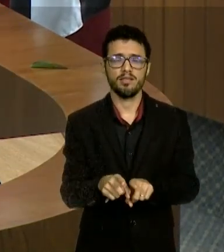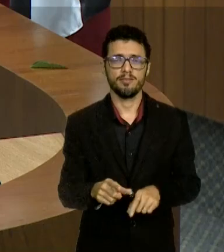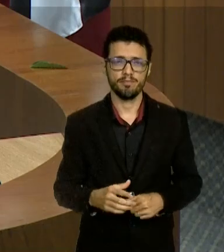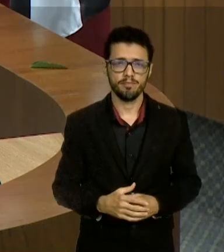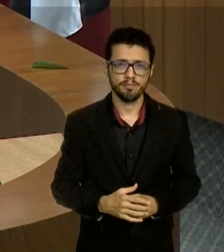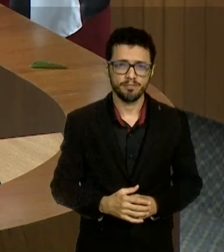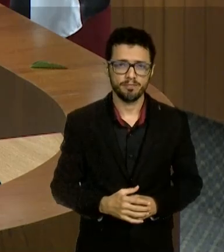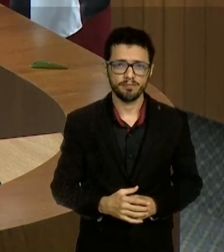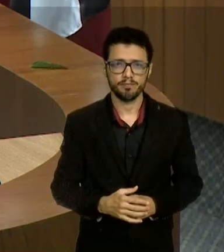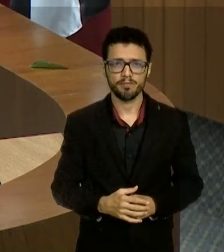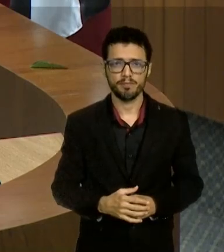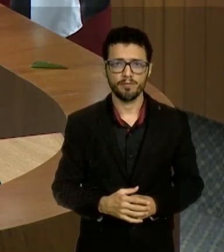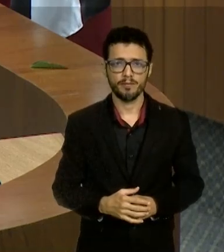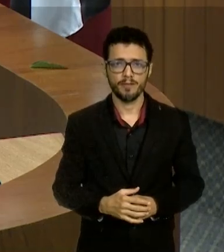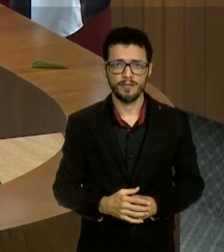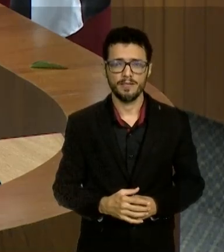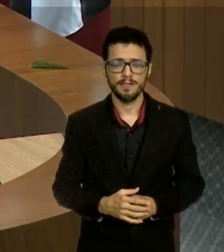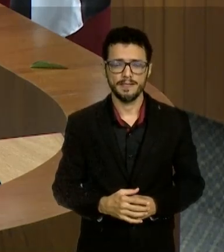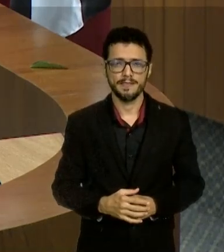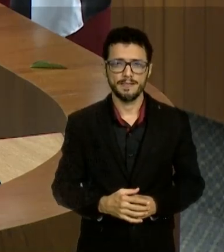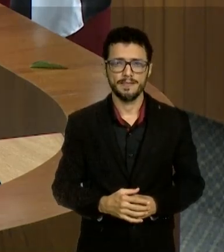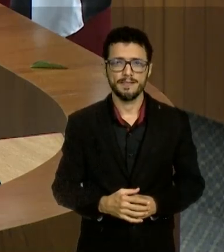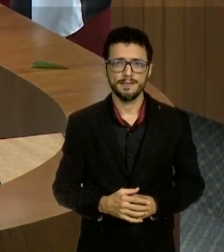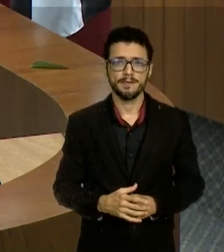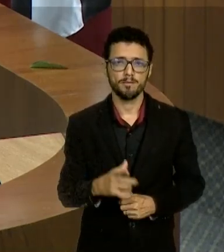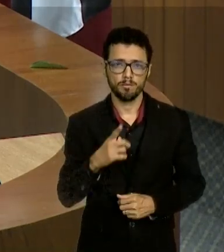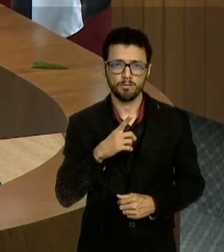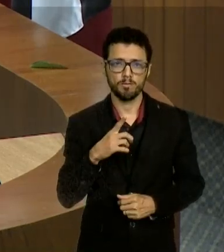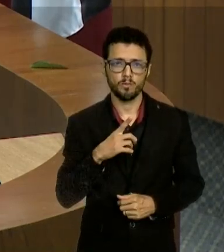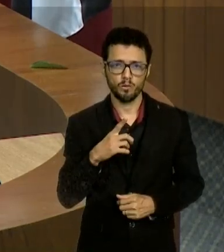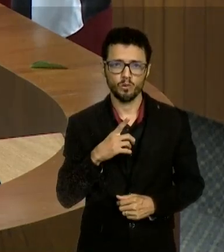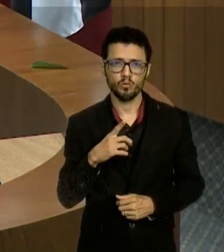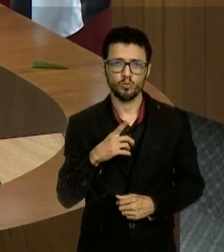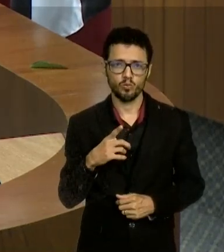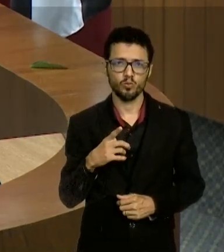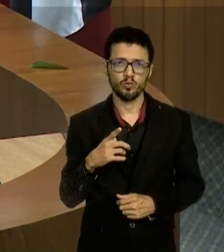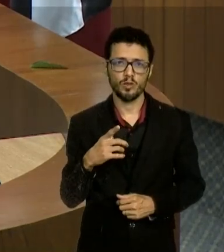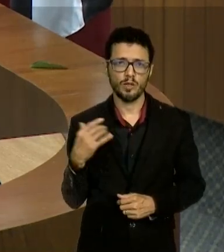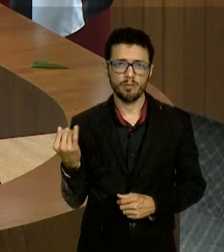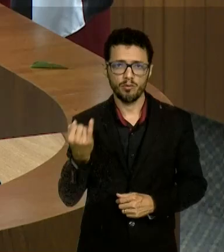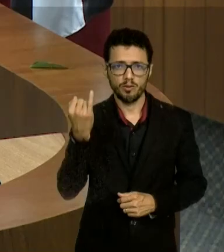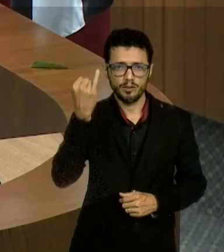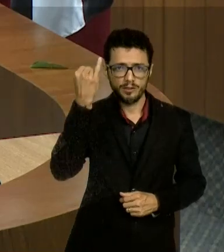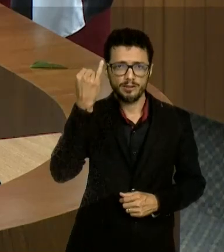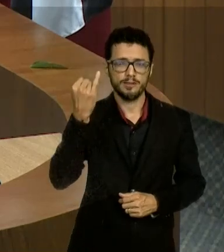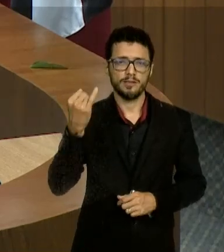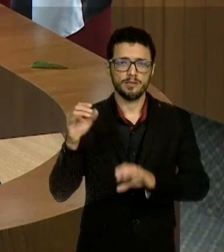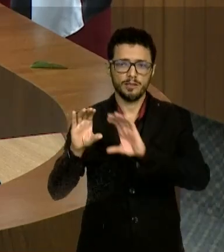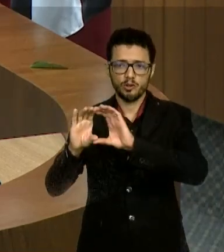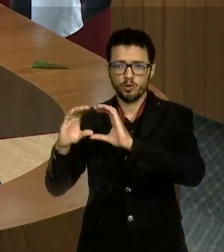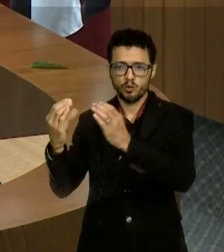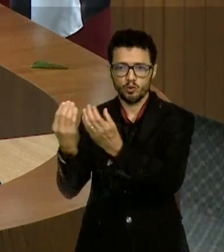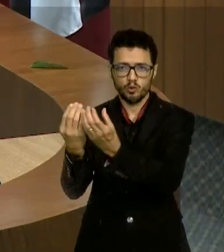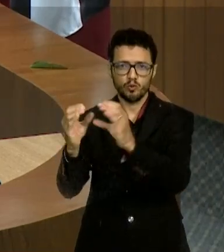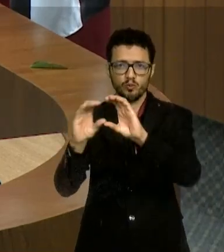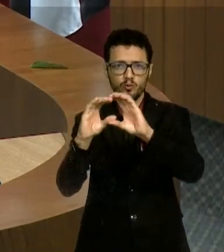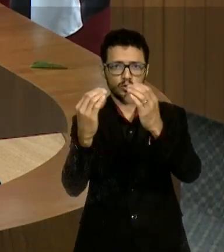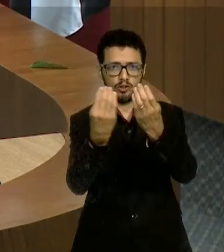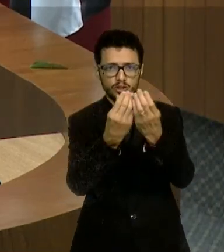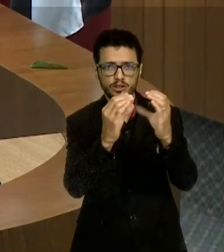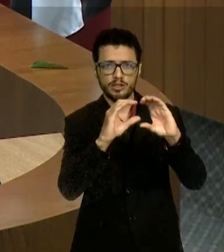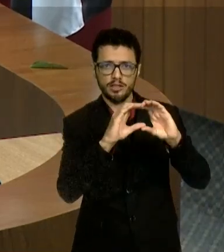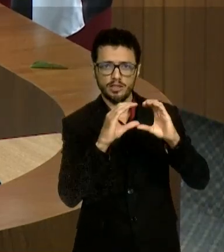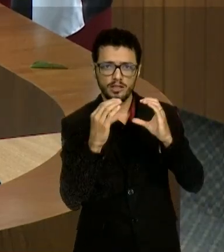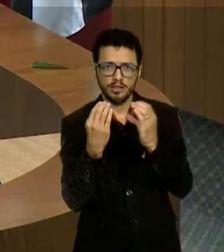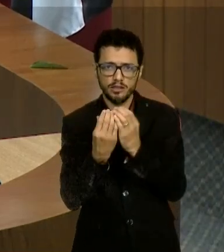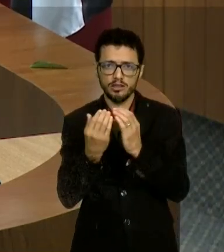reconhecendo os direitos das comunidades quilombolas de Alcântara, onde vivem milhares